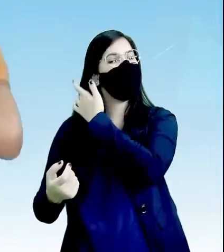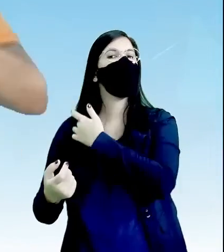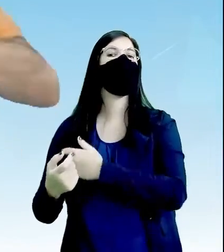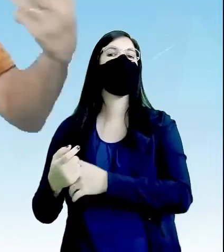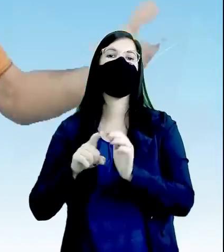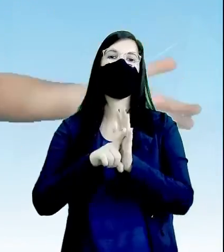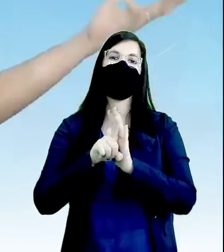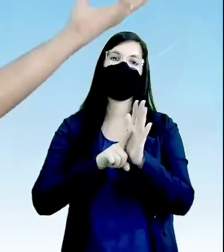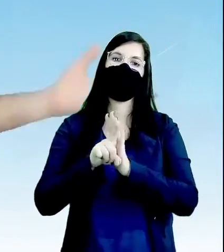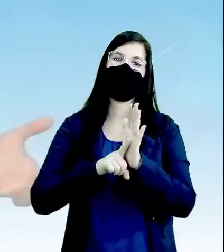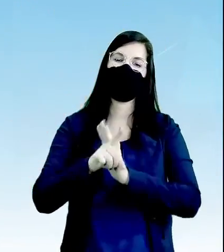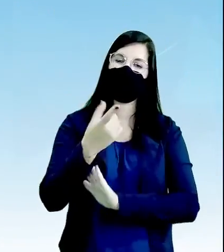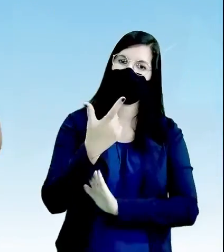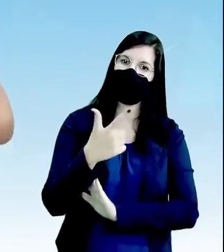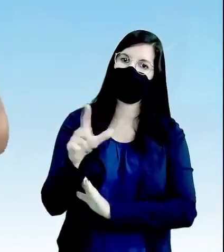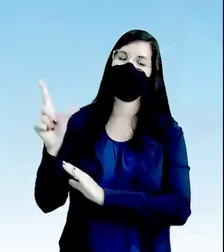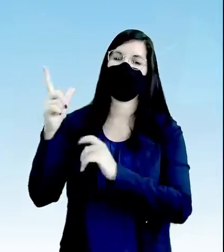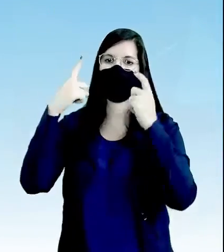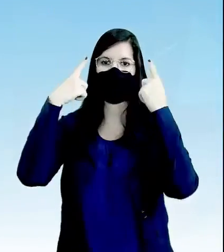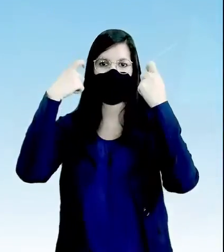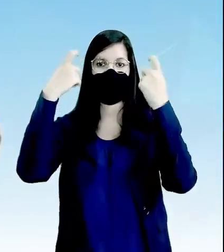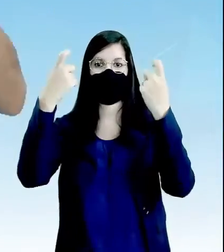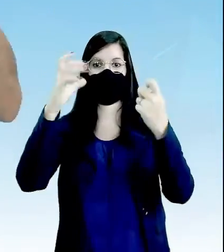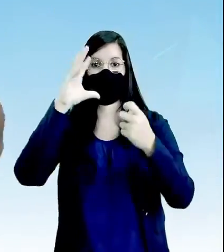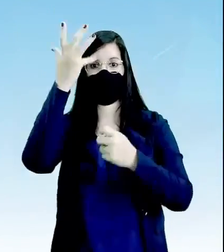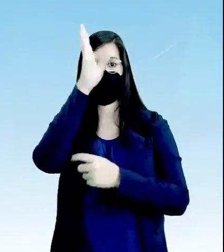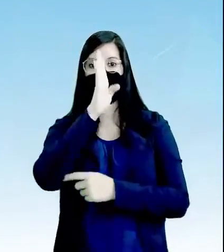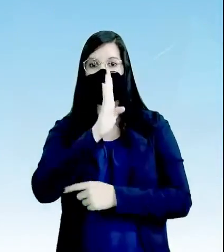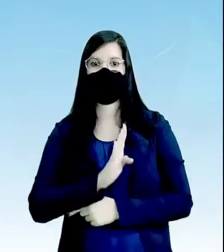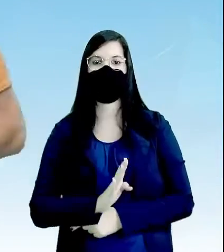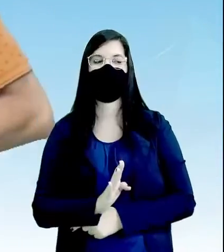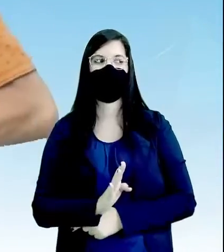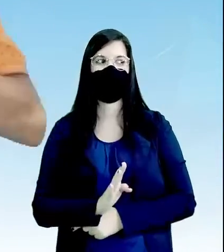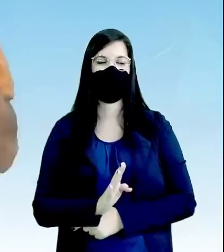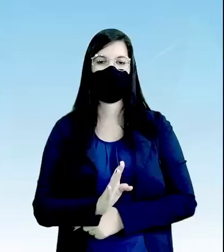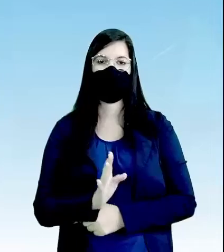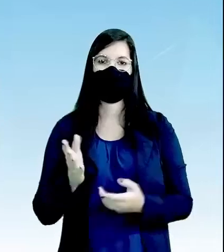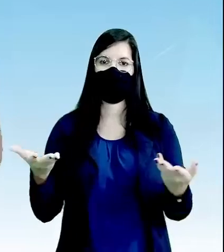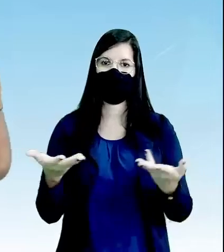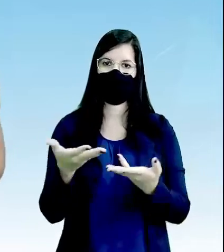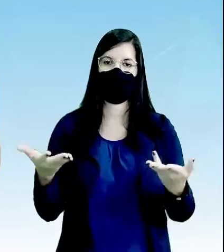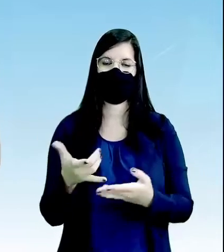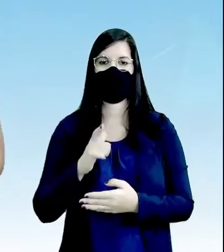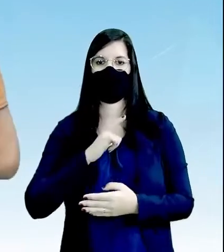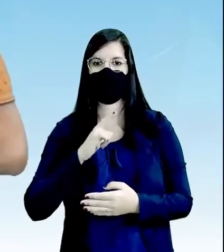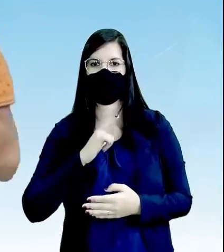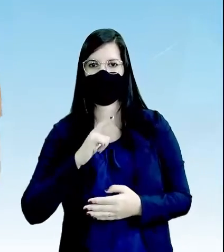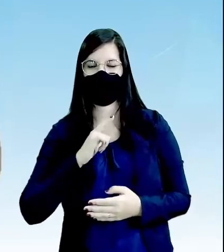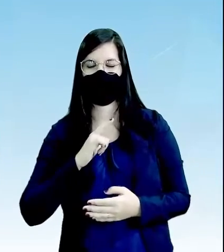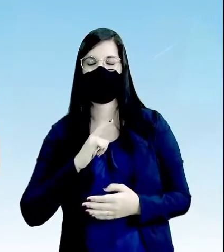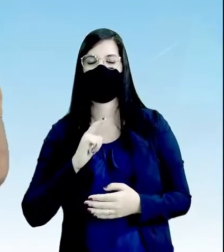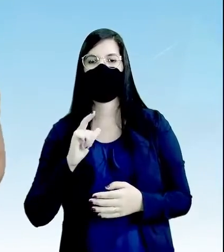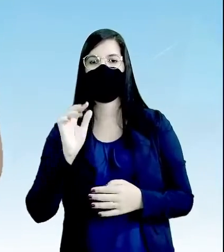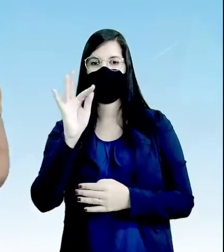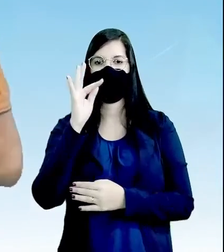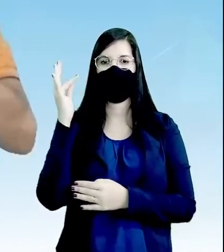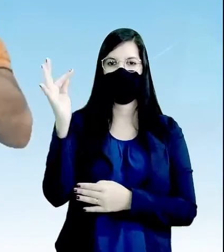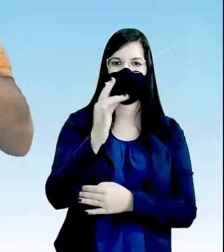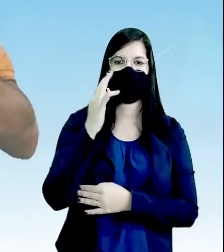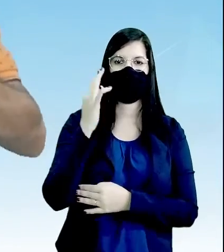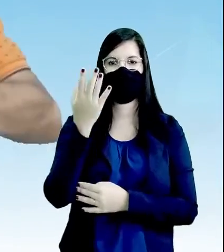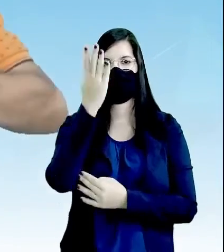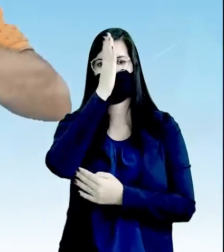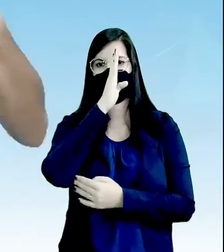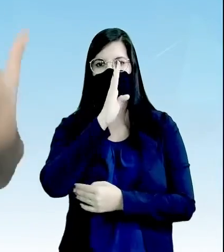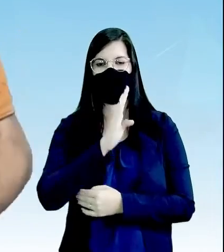pesquise outras revoluções que aconteceram no Brasil, porque o que nós temos hoje de República Federativa do Brasil, o que